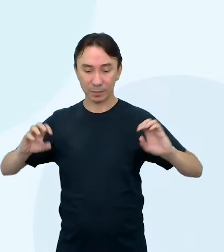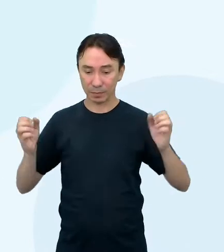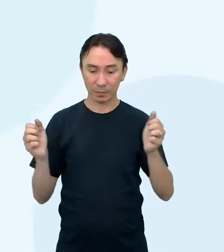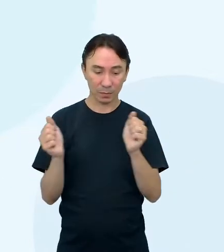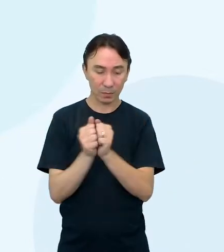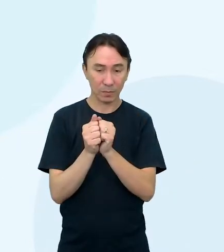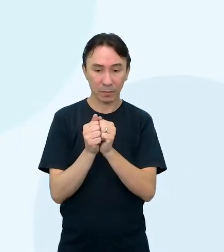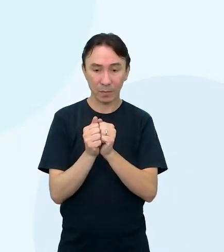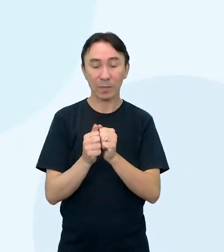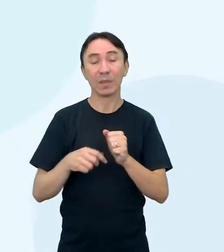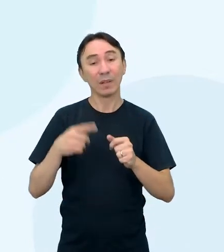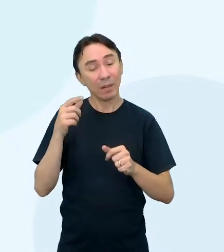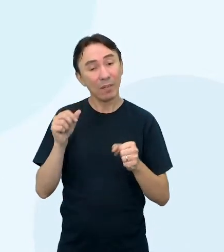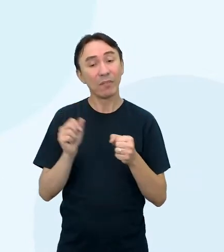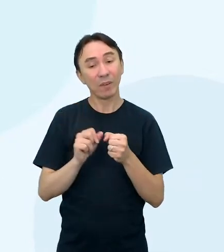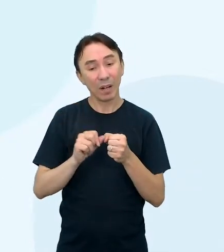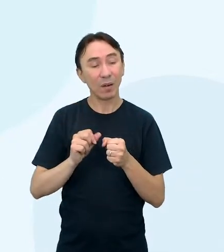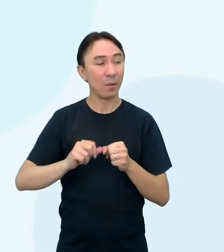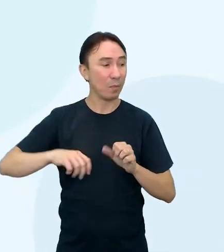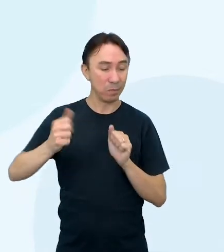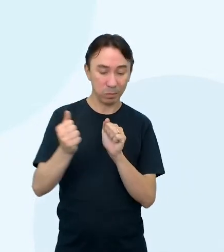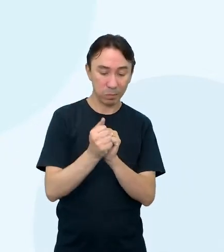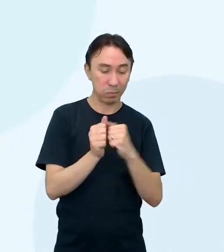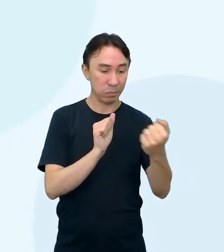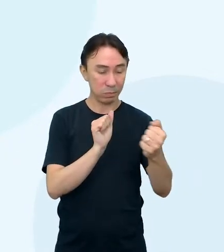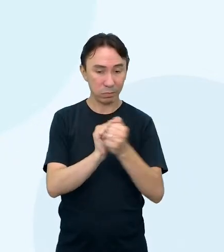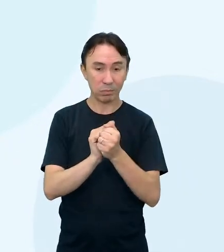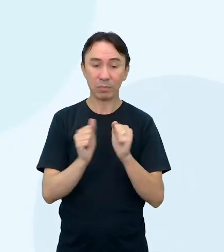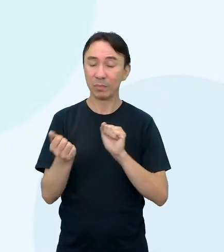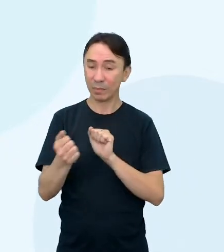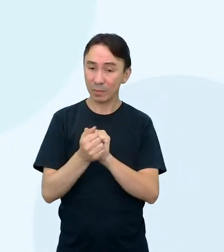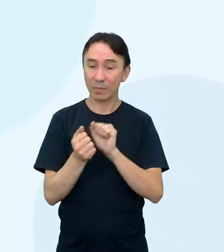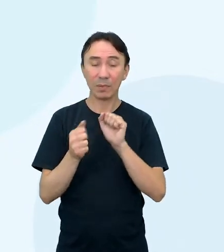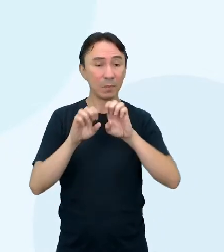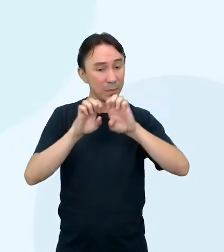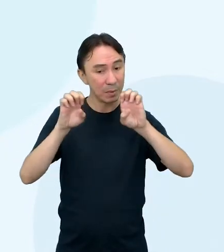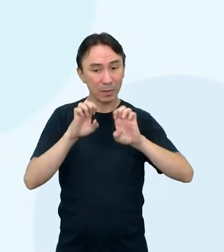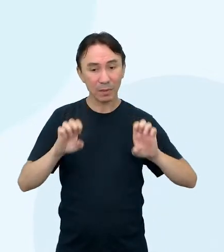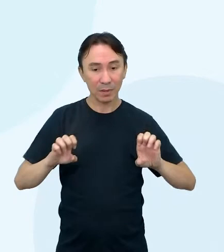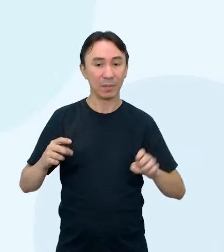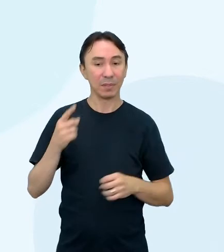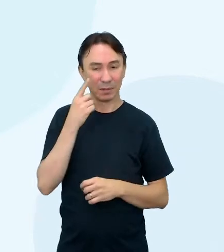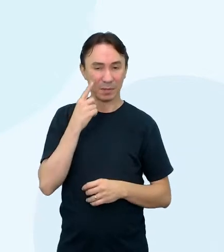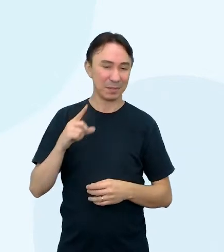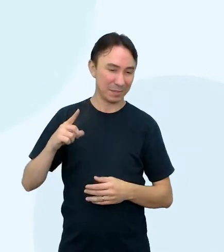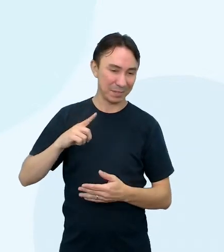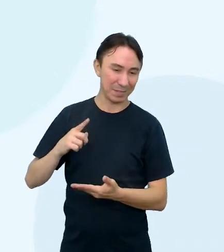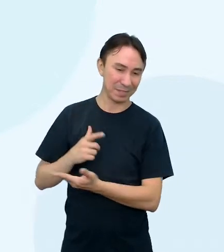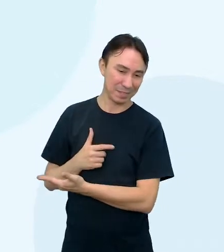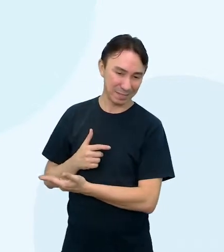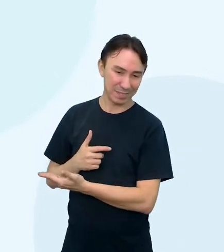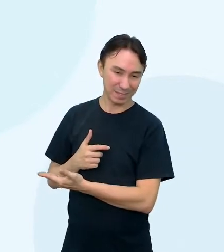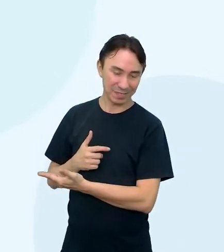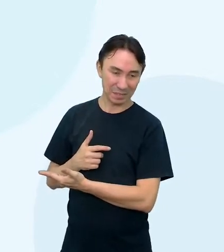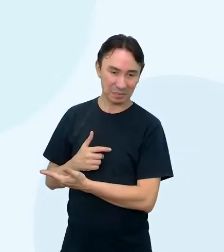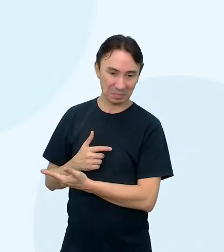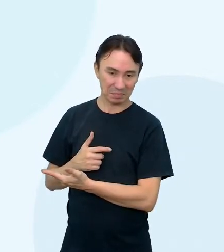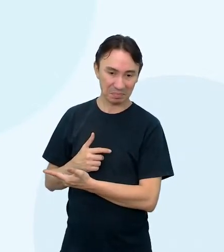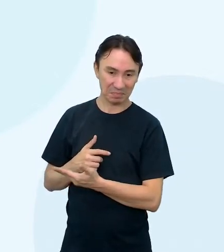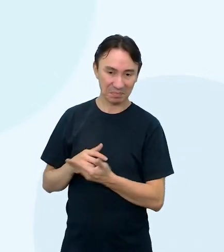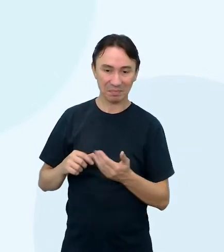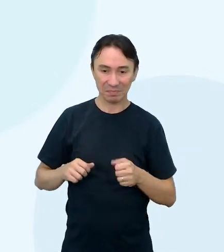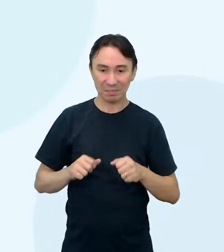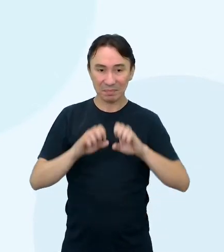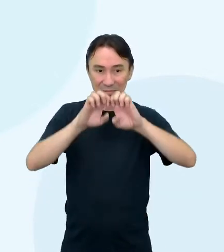um aglomerado, uma estrutura, né? Nesse caso o silicato, como vocês estão vendo a estrutura química aí, que tem